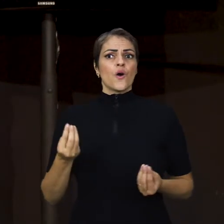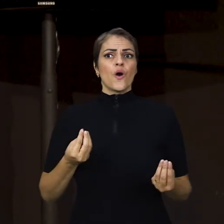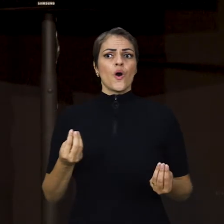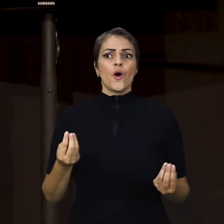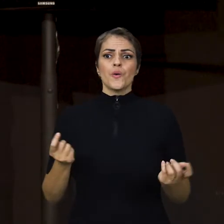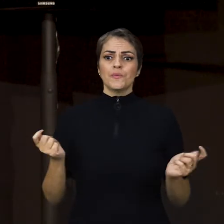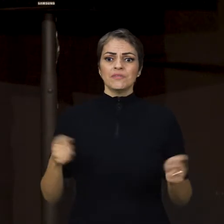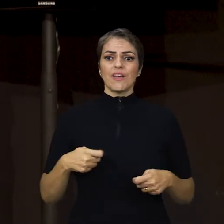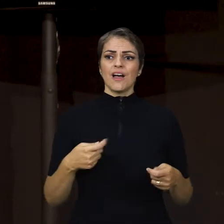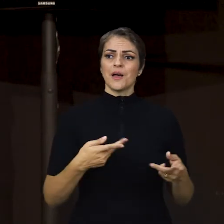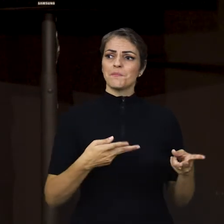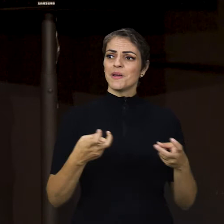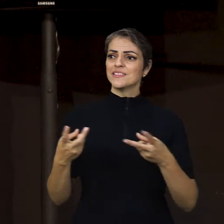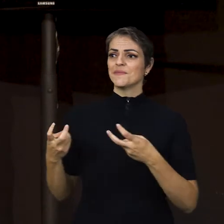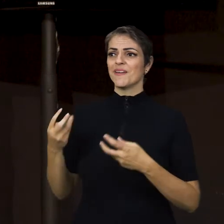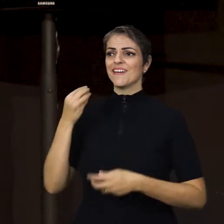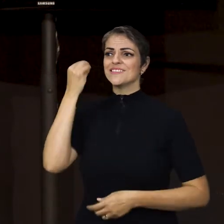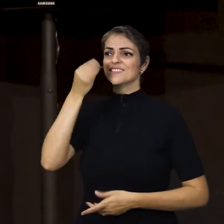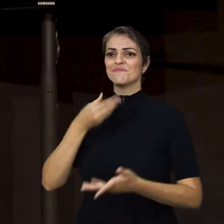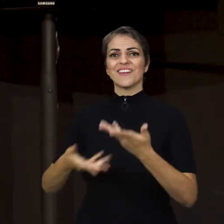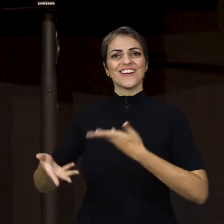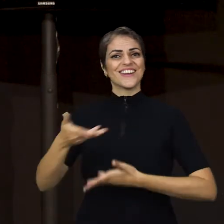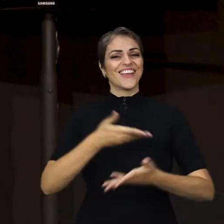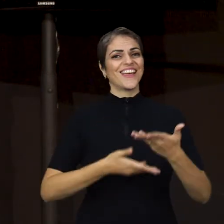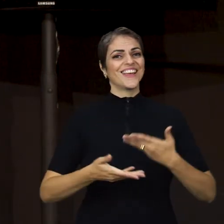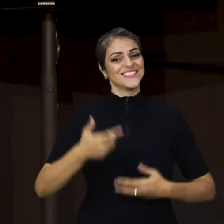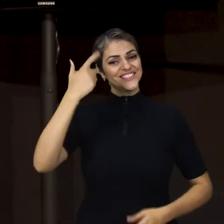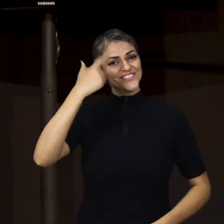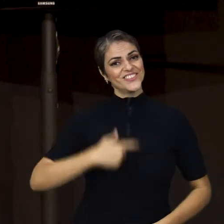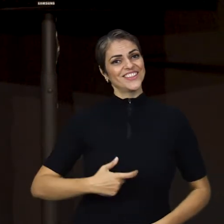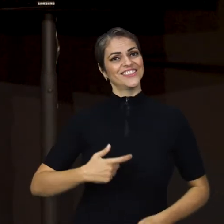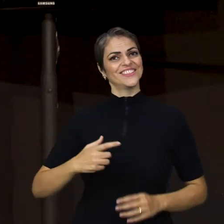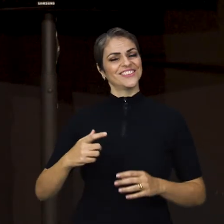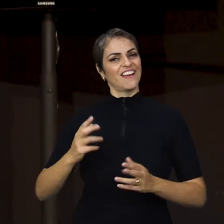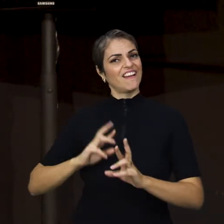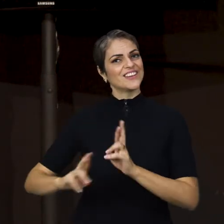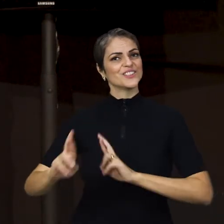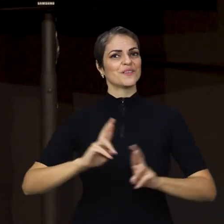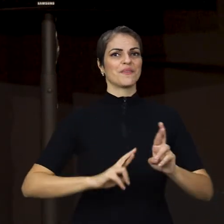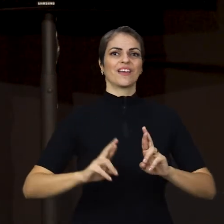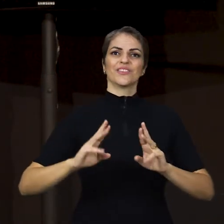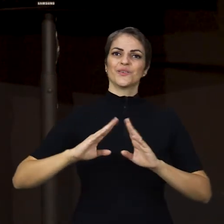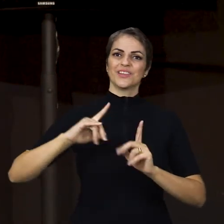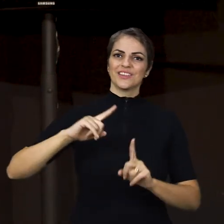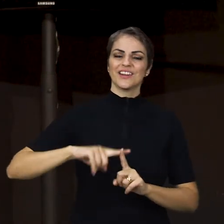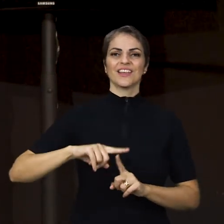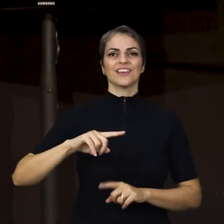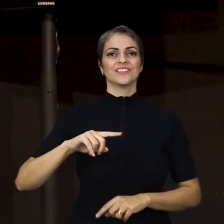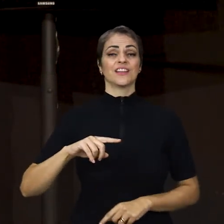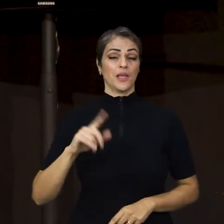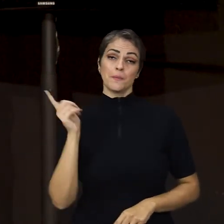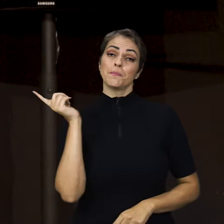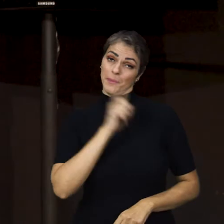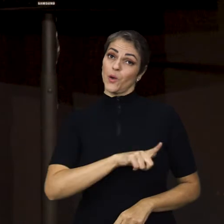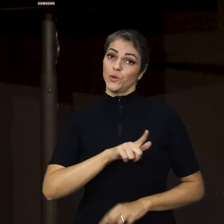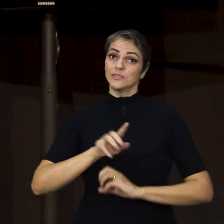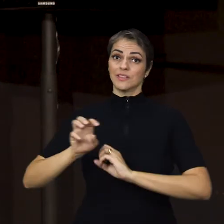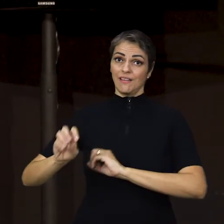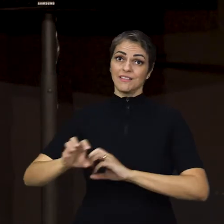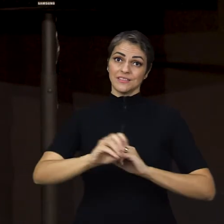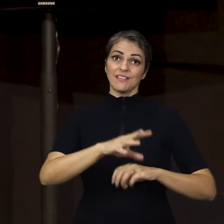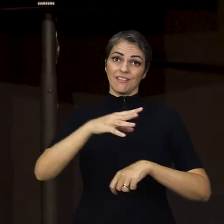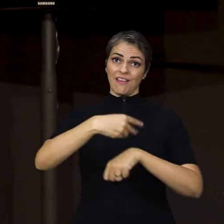percebido e experimentado na nossa vida, na vida da igreja, nas nossas relações, e até mesmo para que a gente possa compartilhar,